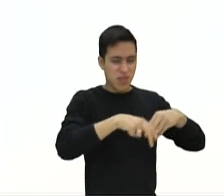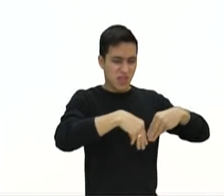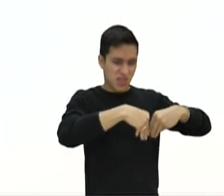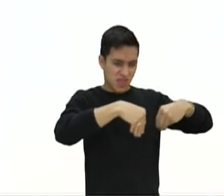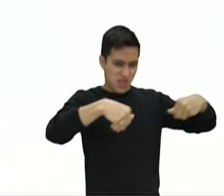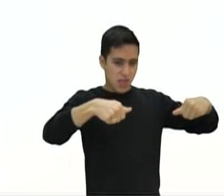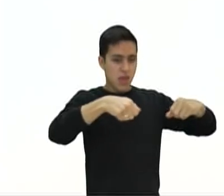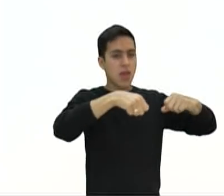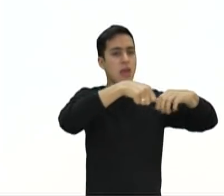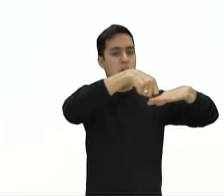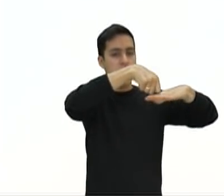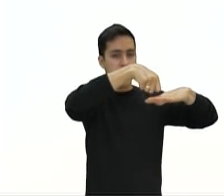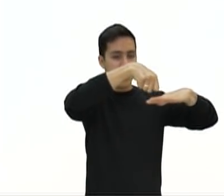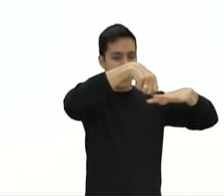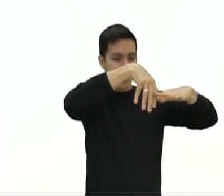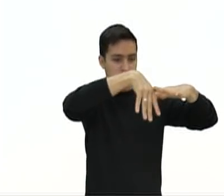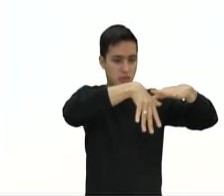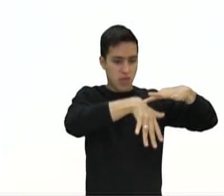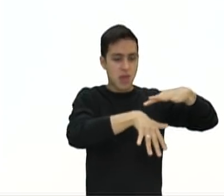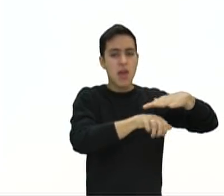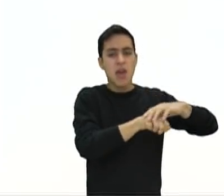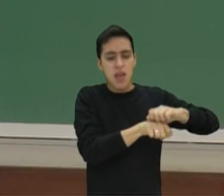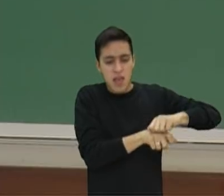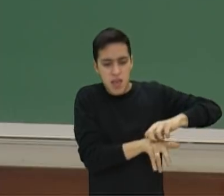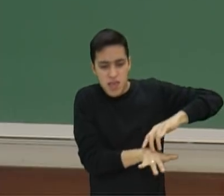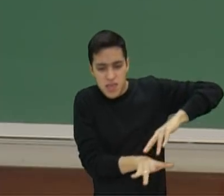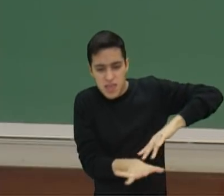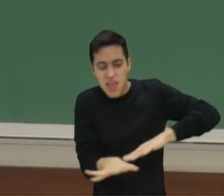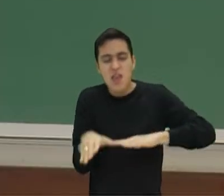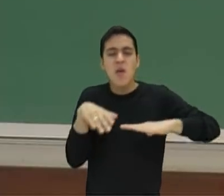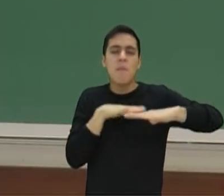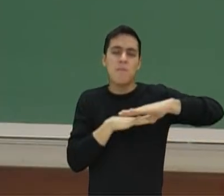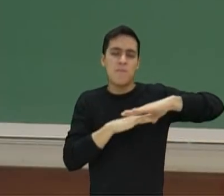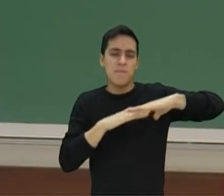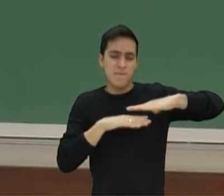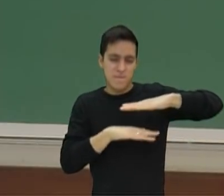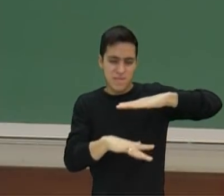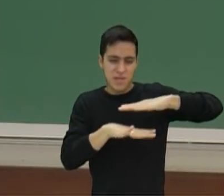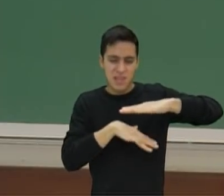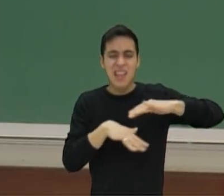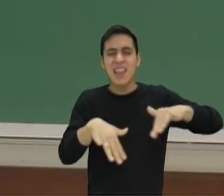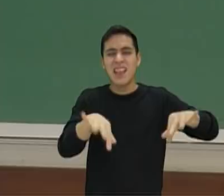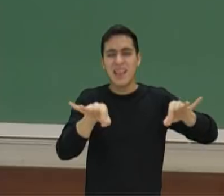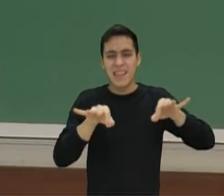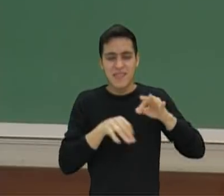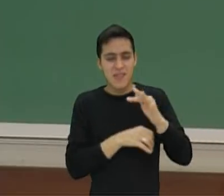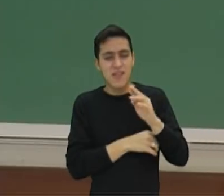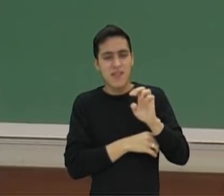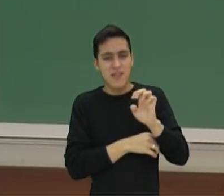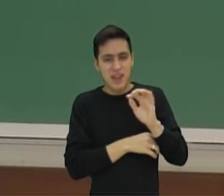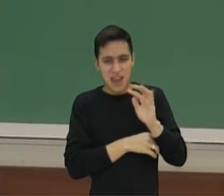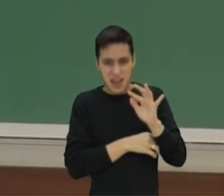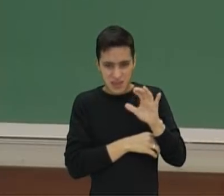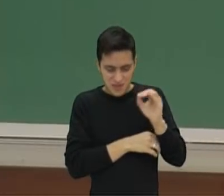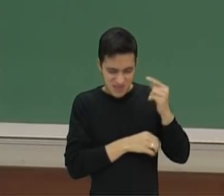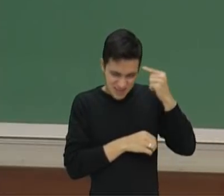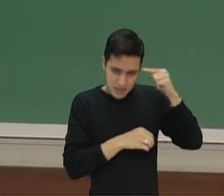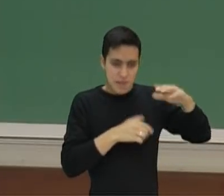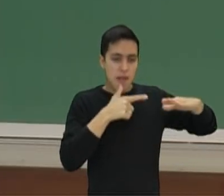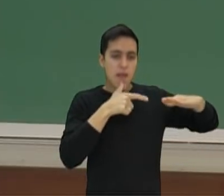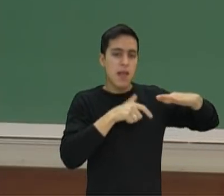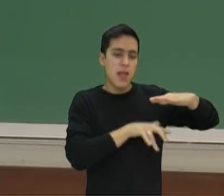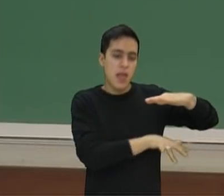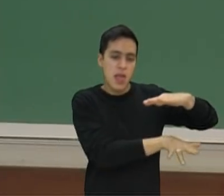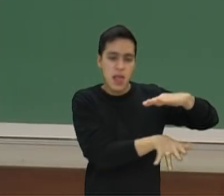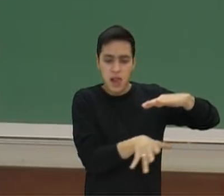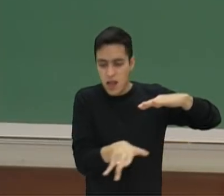solo, abastece as águas subterrâneas, o lençol freático. Isso abastecendo vai